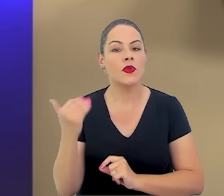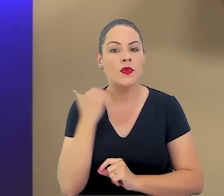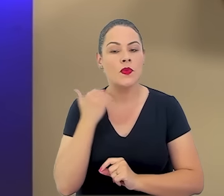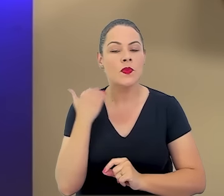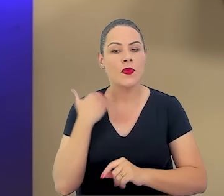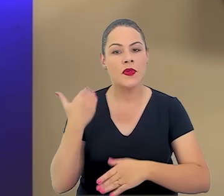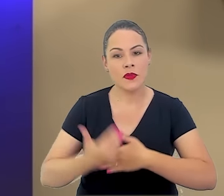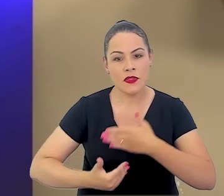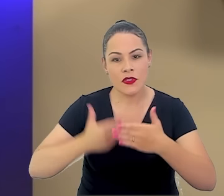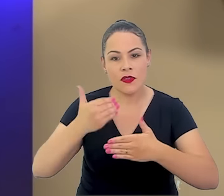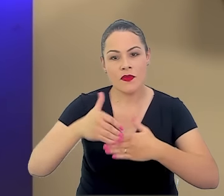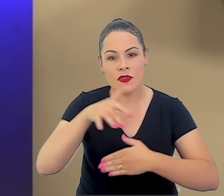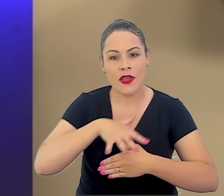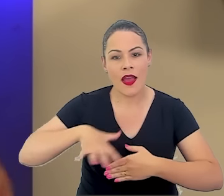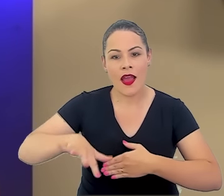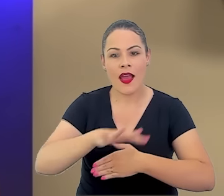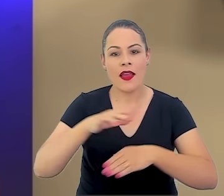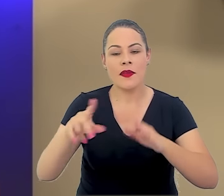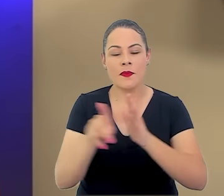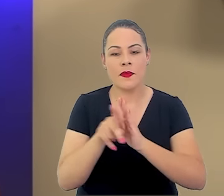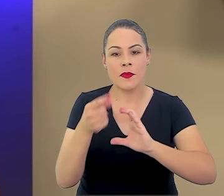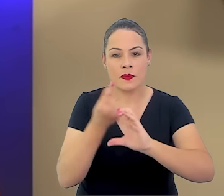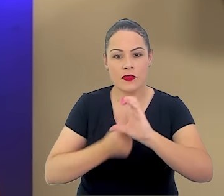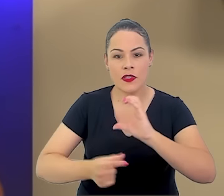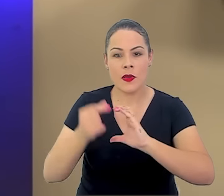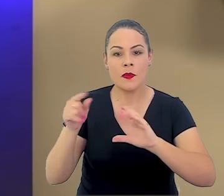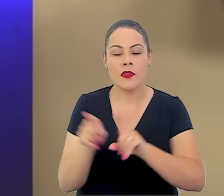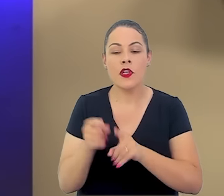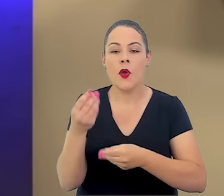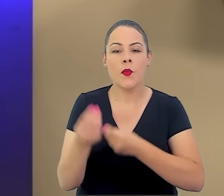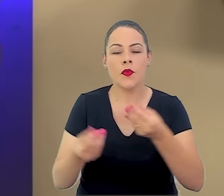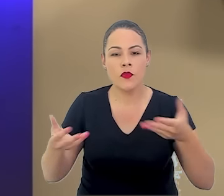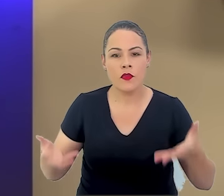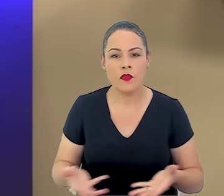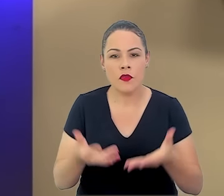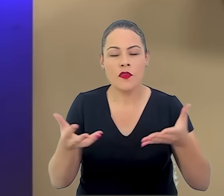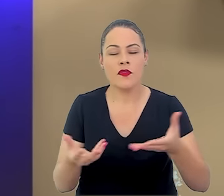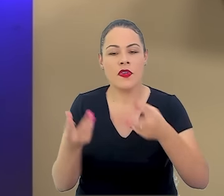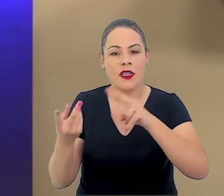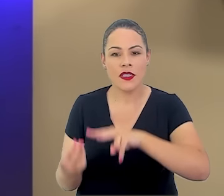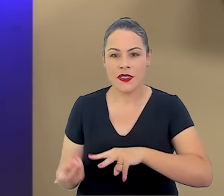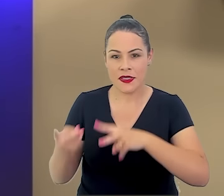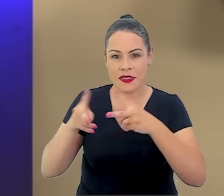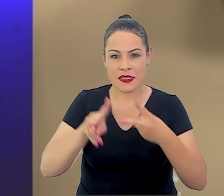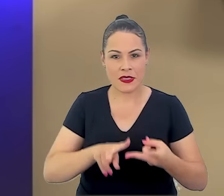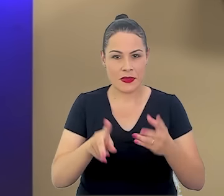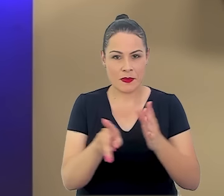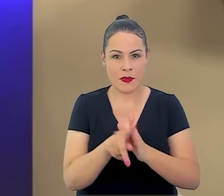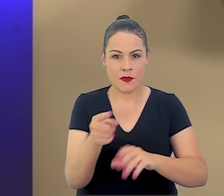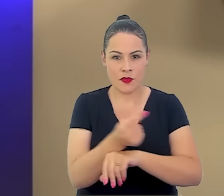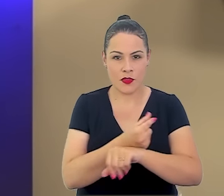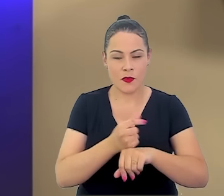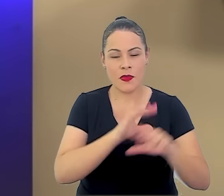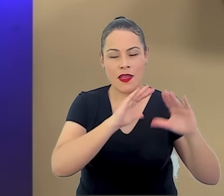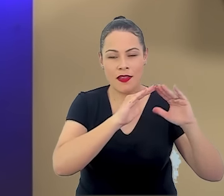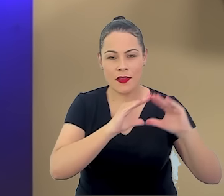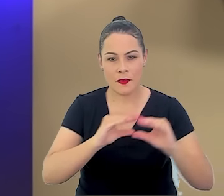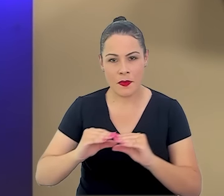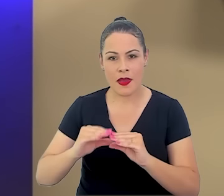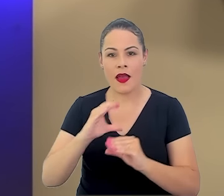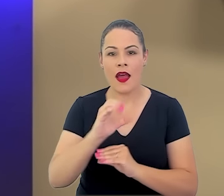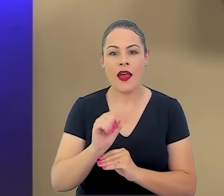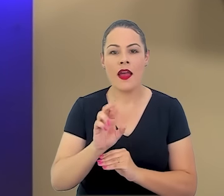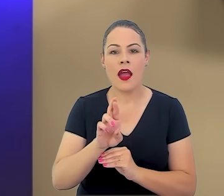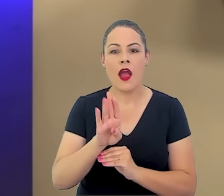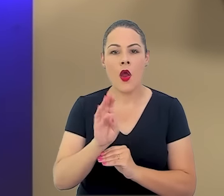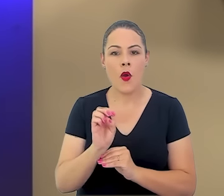de desenvolvimento, mercados de capitais e como estão favorecendo a transição para uma economia de baixo carbono e